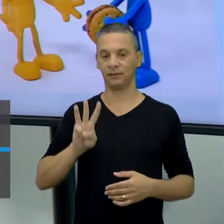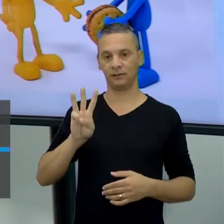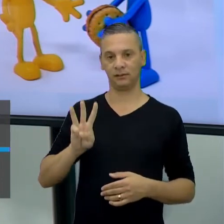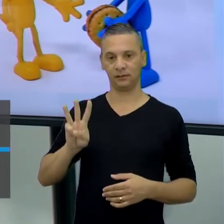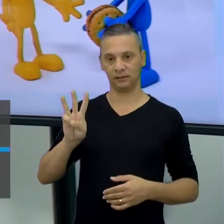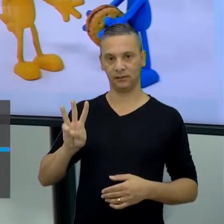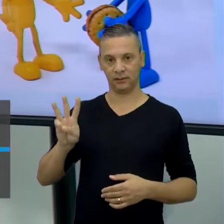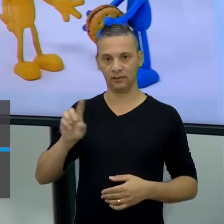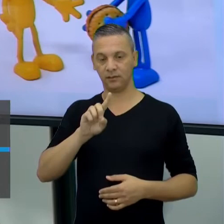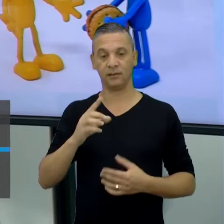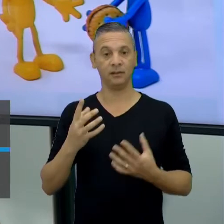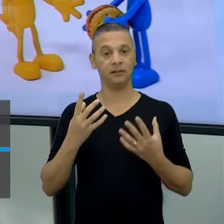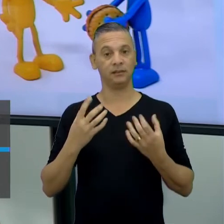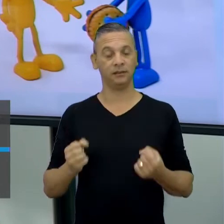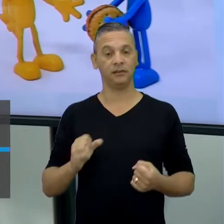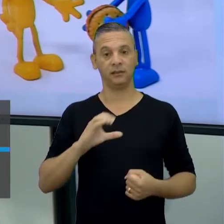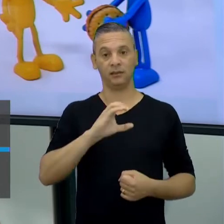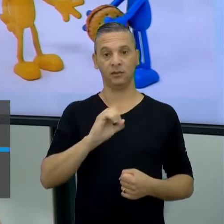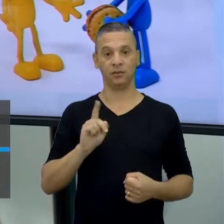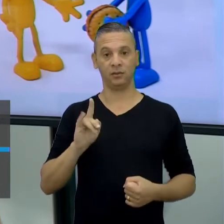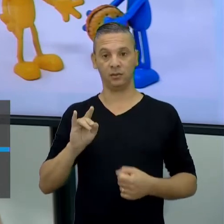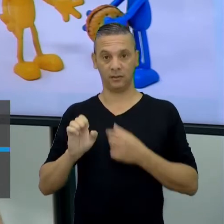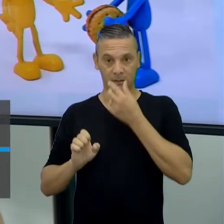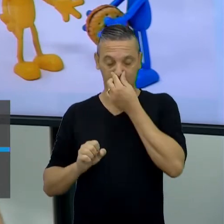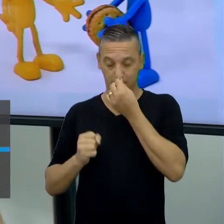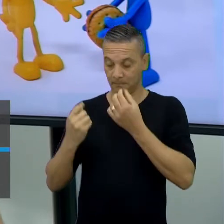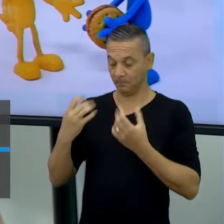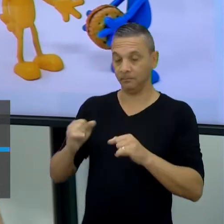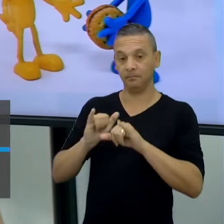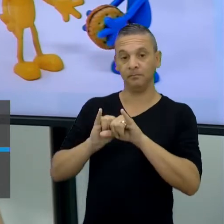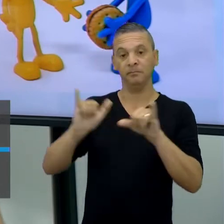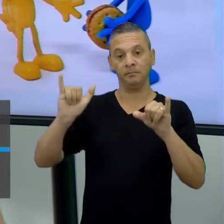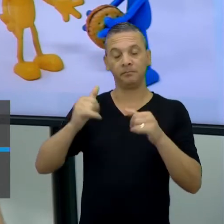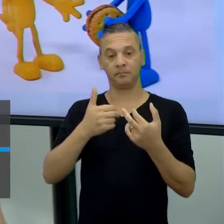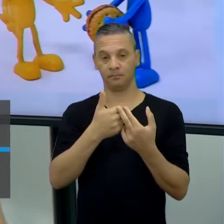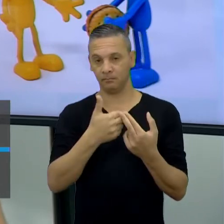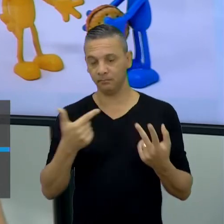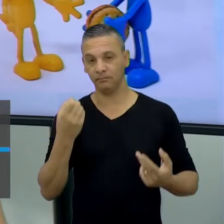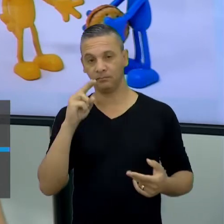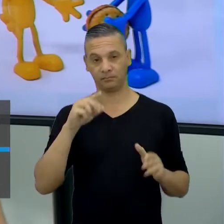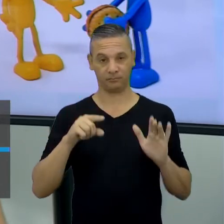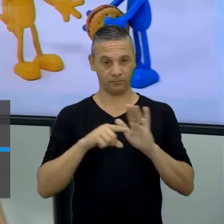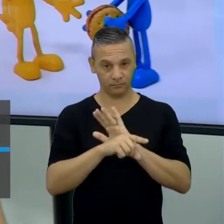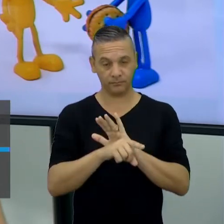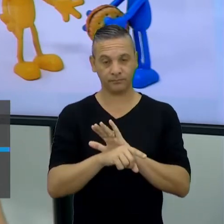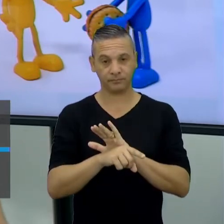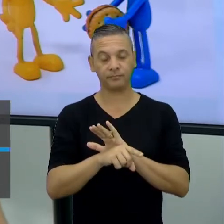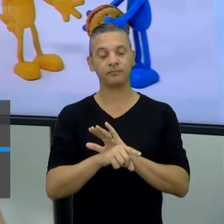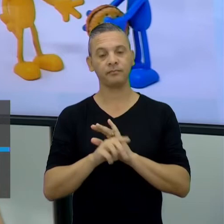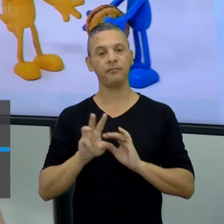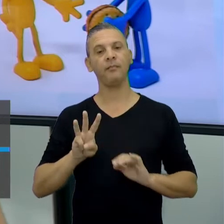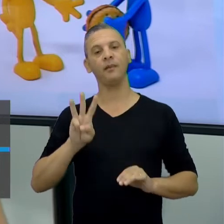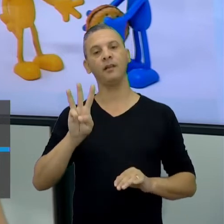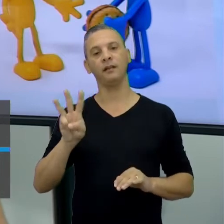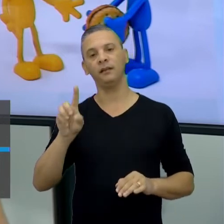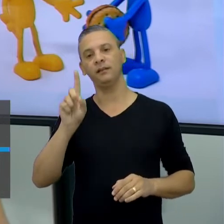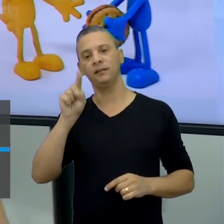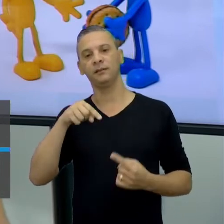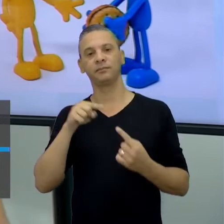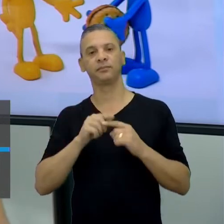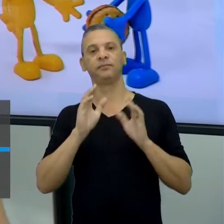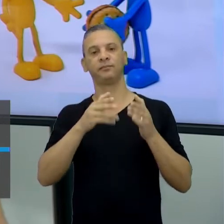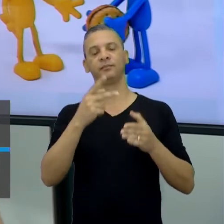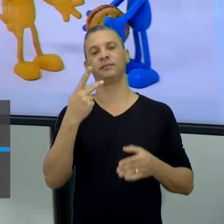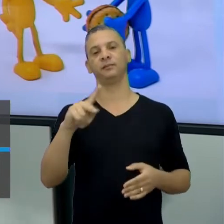você aceitou o cookie anunciar alguma coisa, ou então quando você perguntar alguma coisa, aquele site vai ser direcionado para